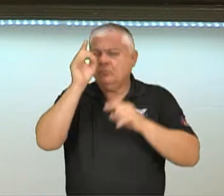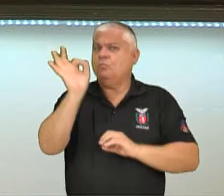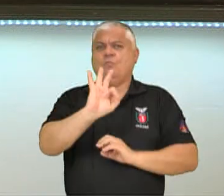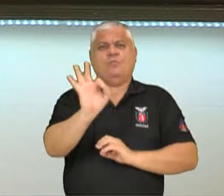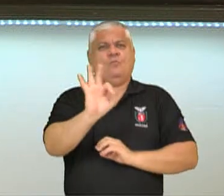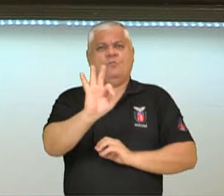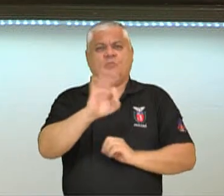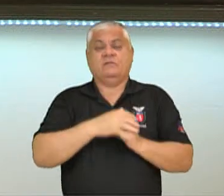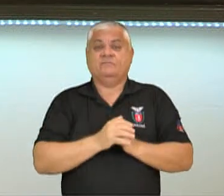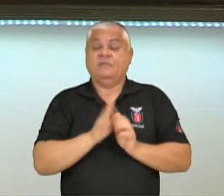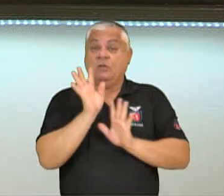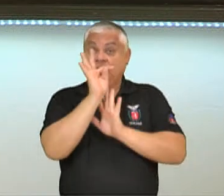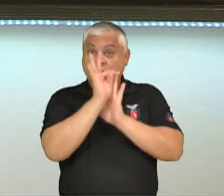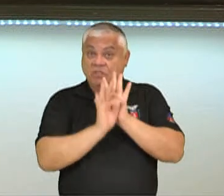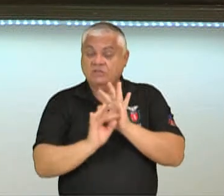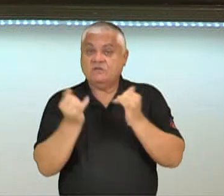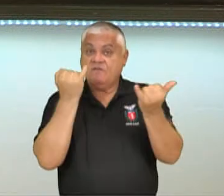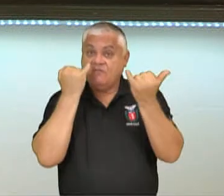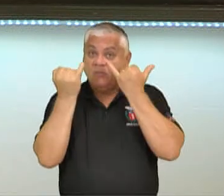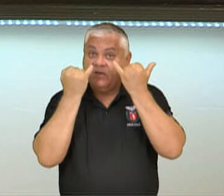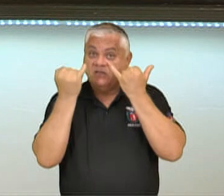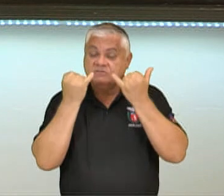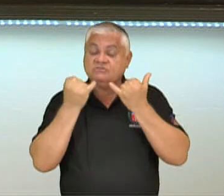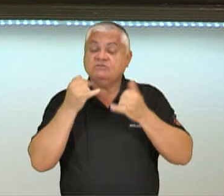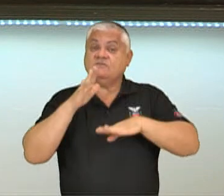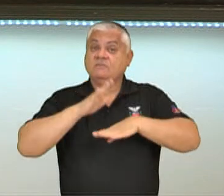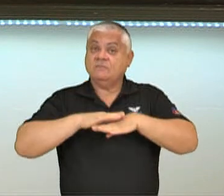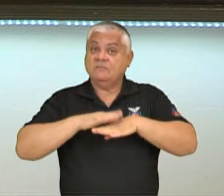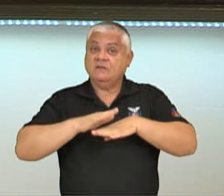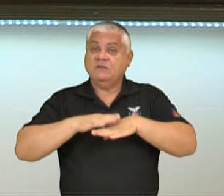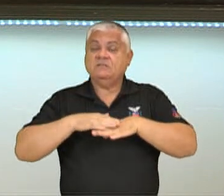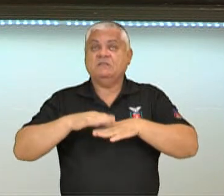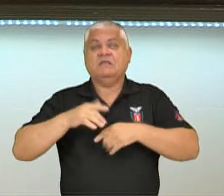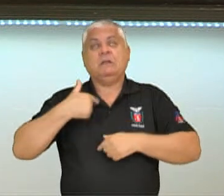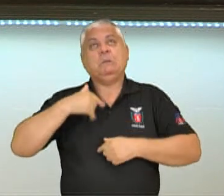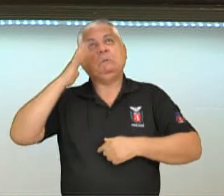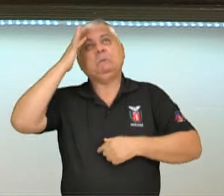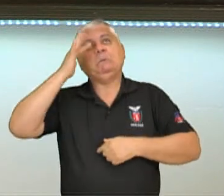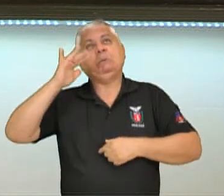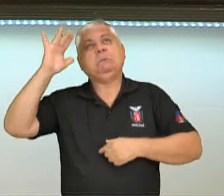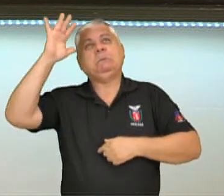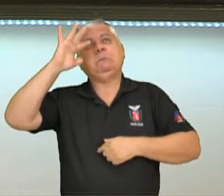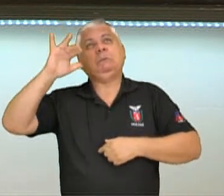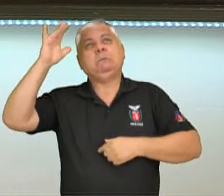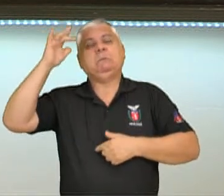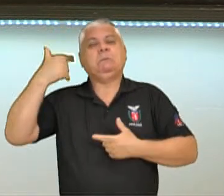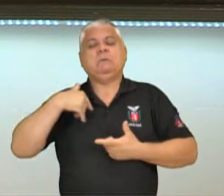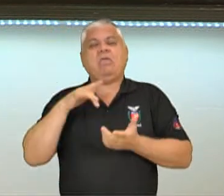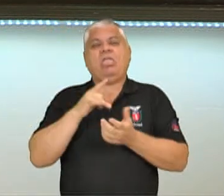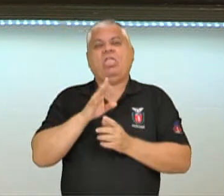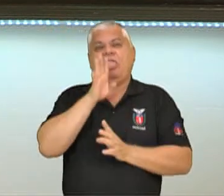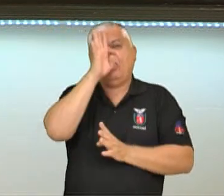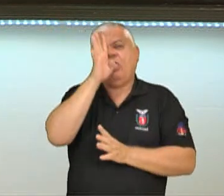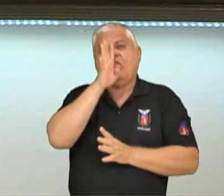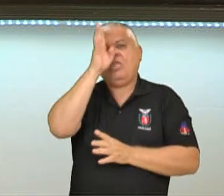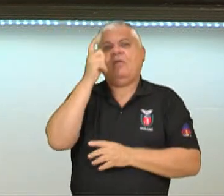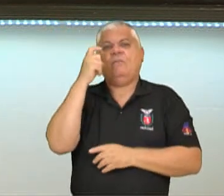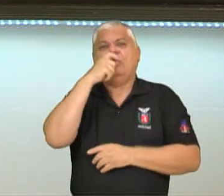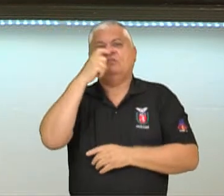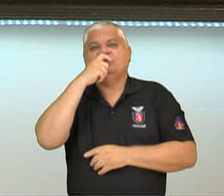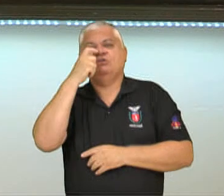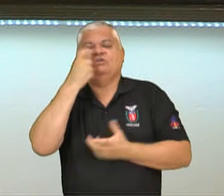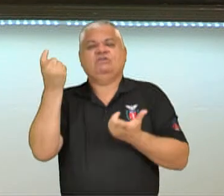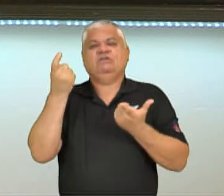escritores e a capacidade que eles têm de criar situações diferentes, situações às vezes sobrenaturais, né, com